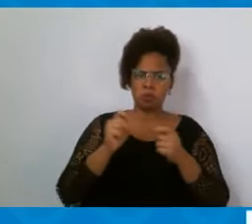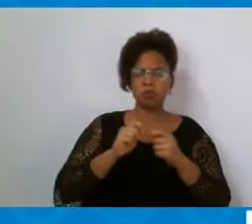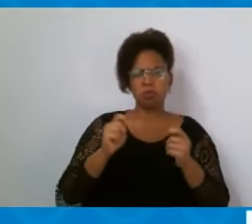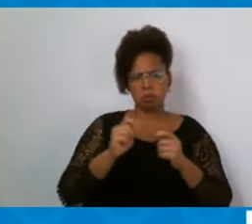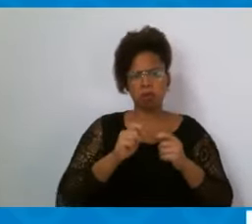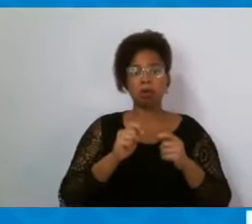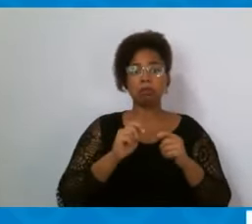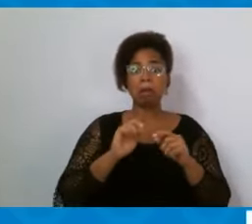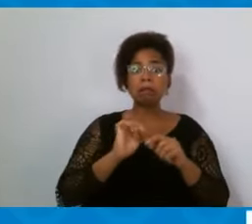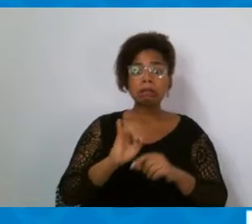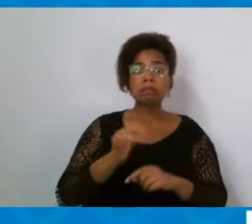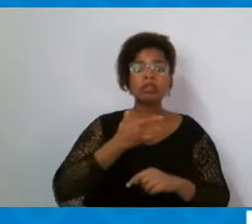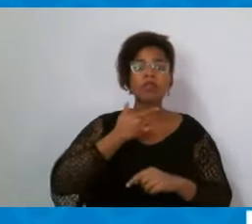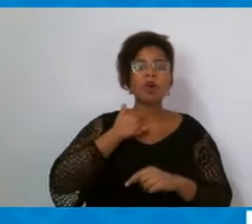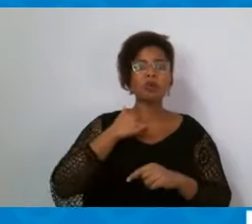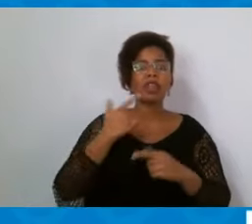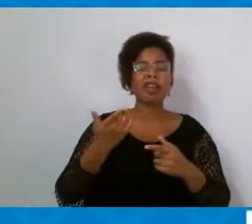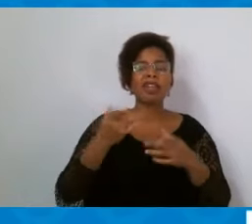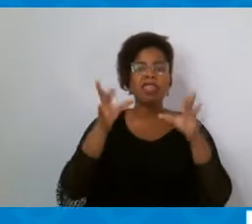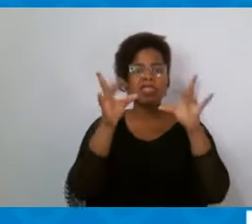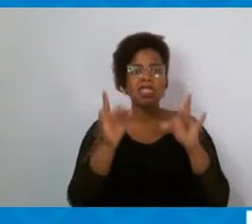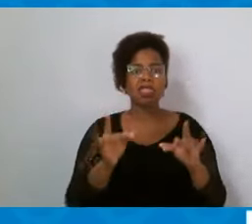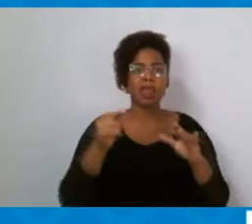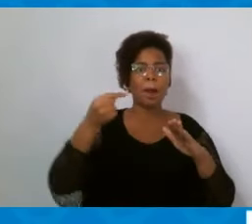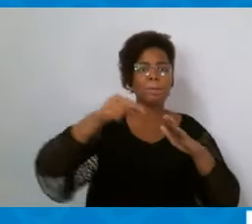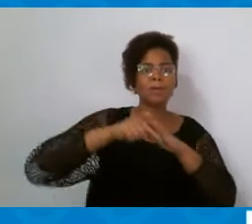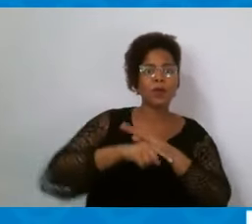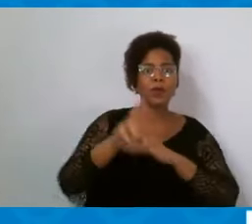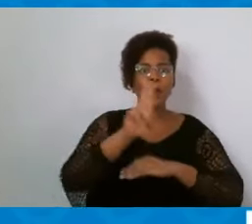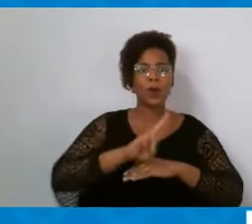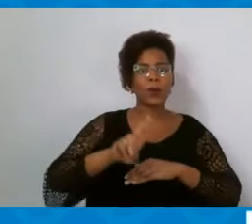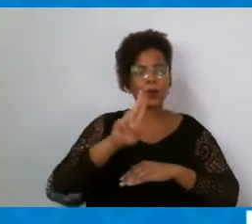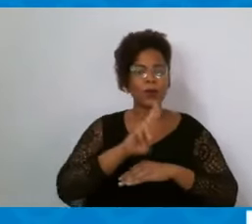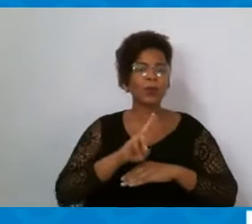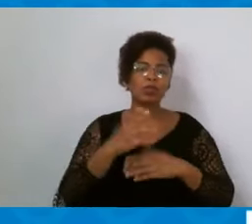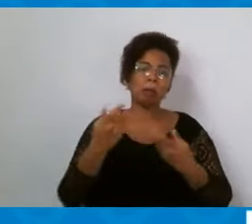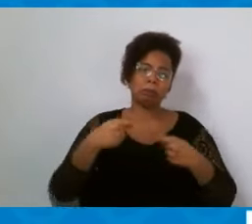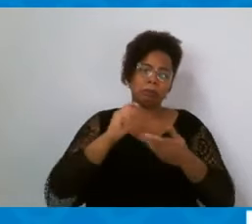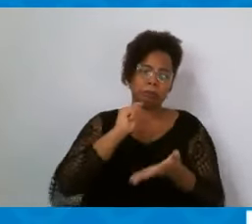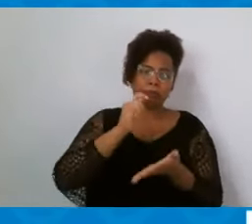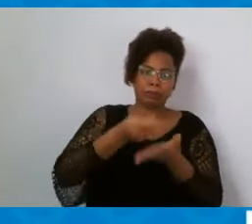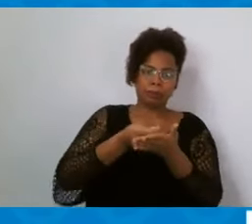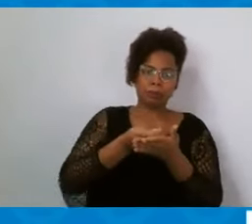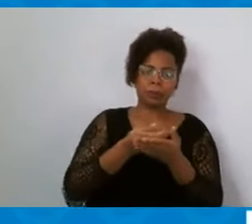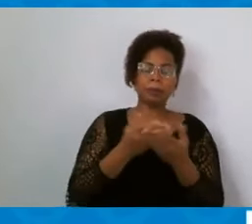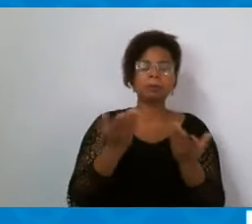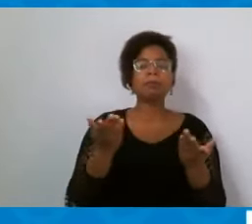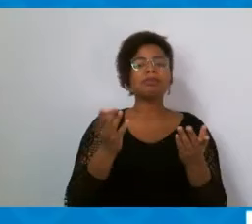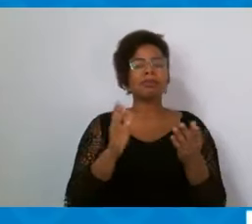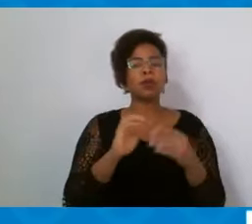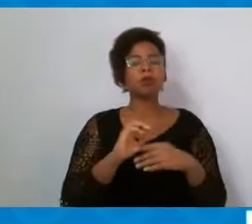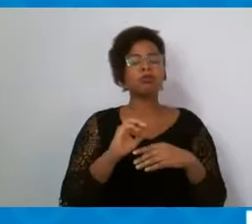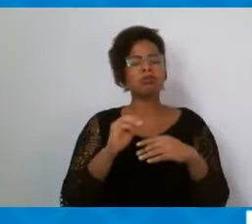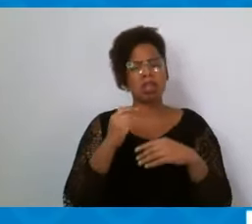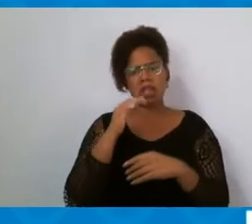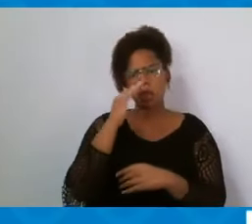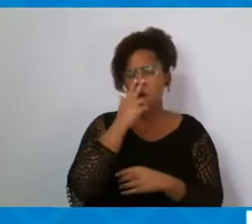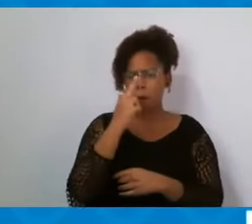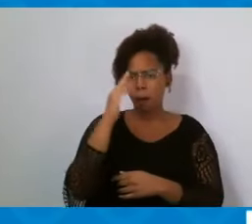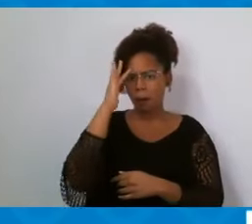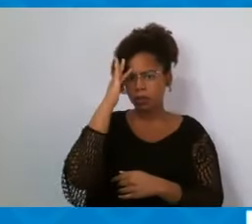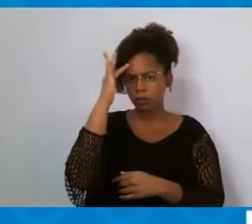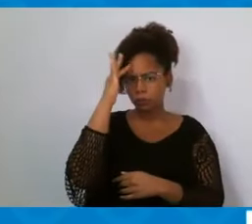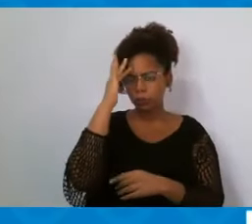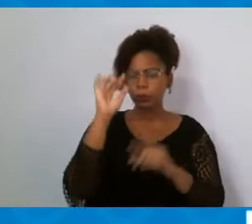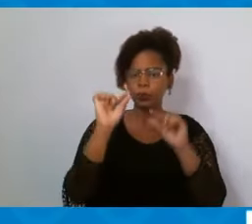de conexão e colaboração remota. Eu acho que a gente tem usado intensamente